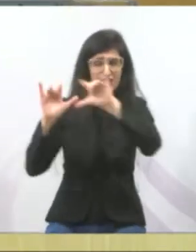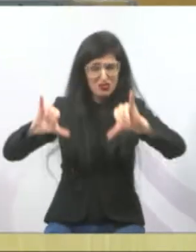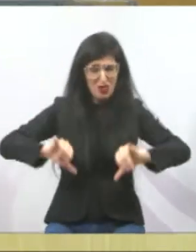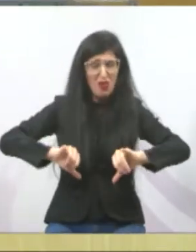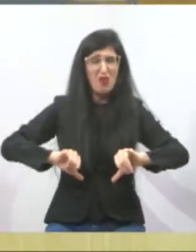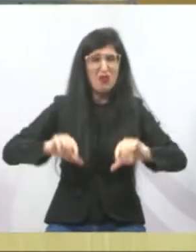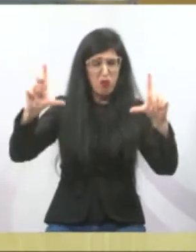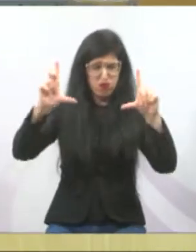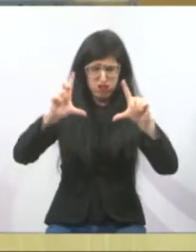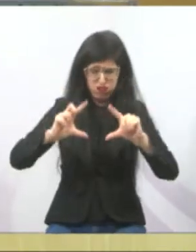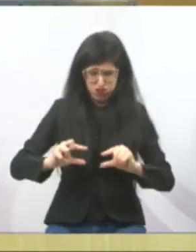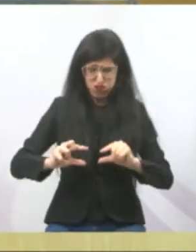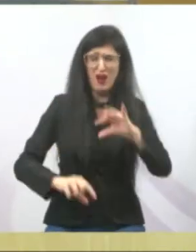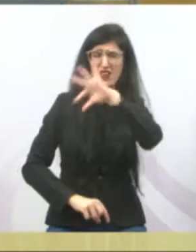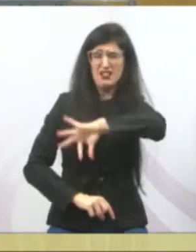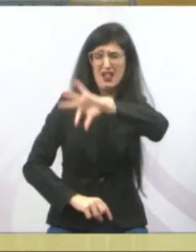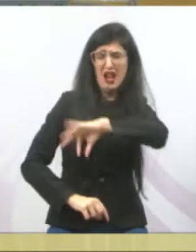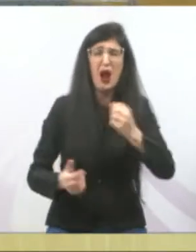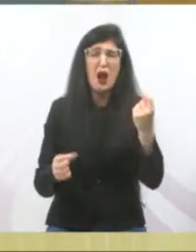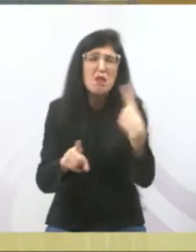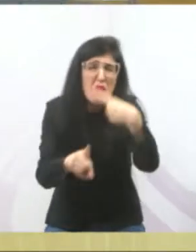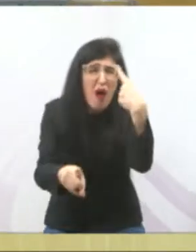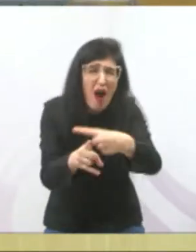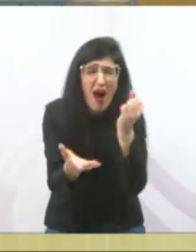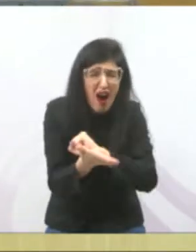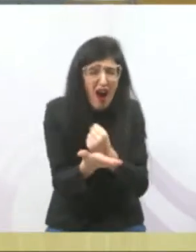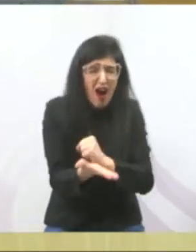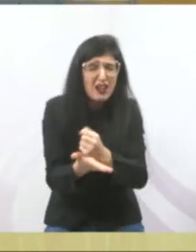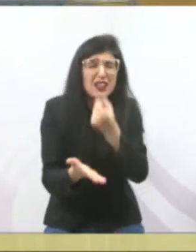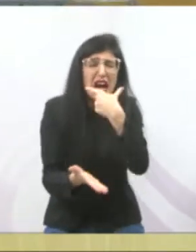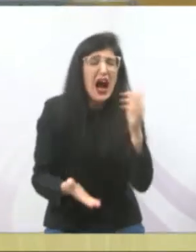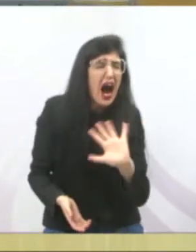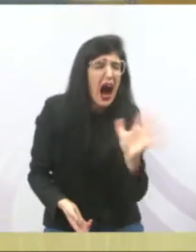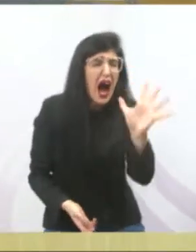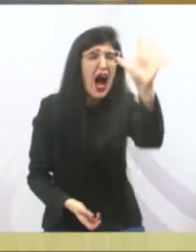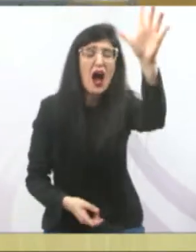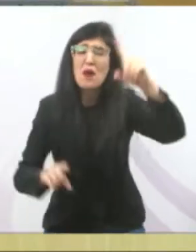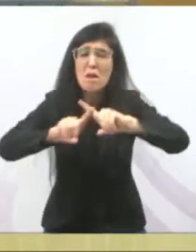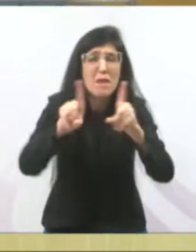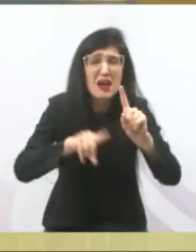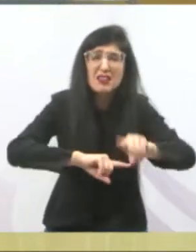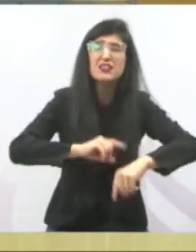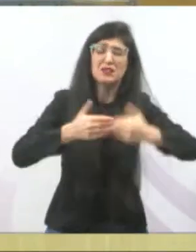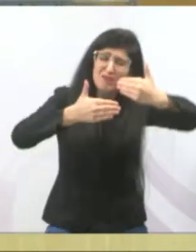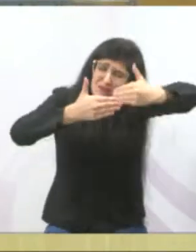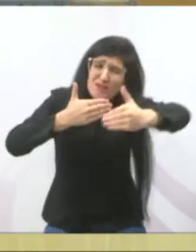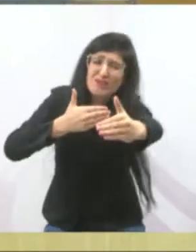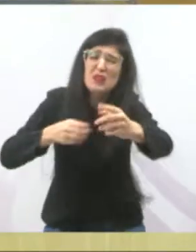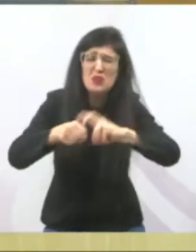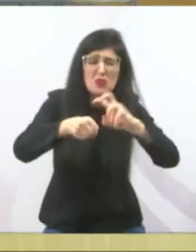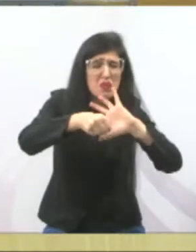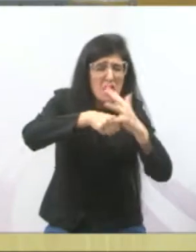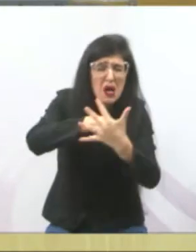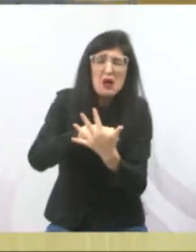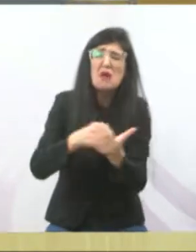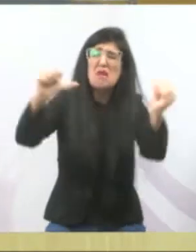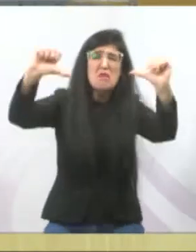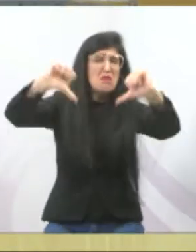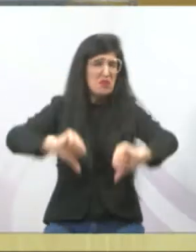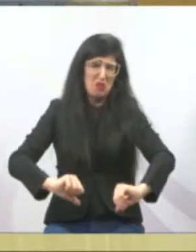mas a justiça livra da morte. O Senhor não deixará o justo padecer de fome, mas rejeitará